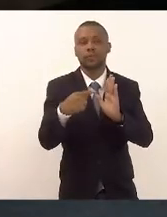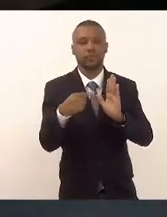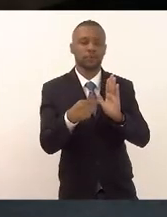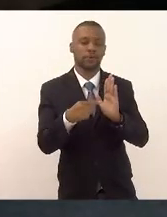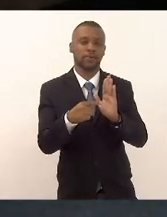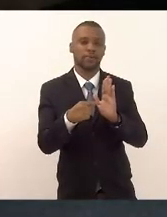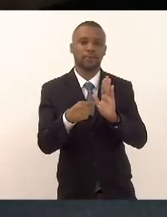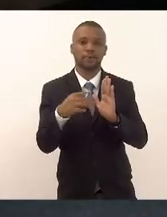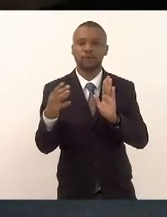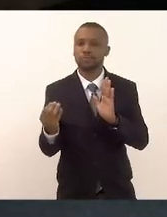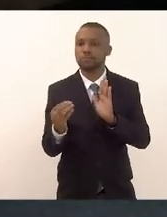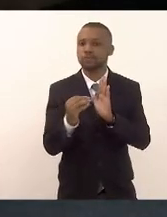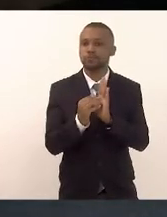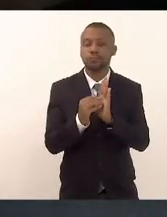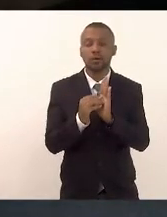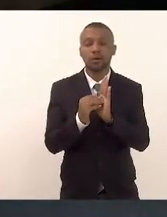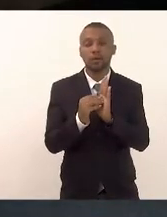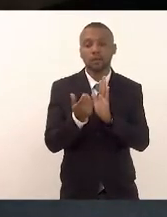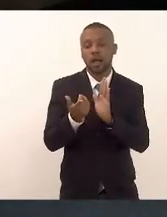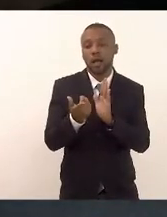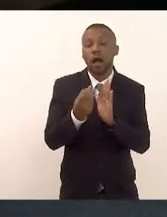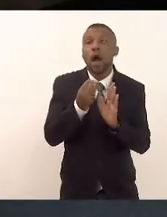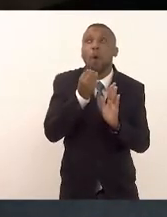incluindo o termo poderá.